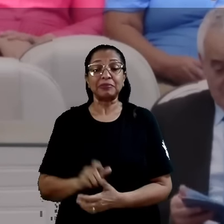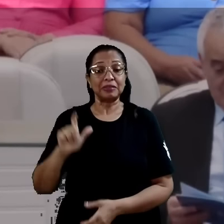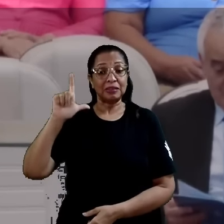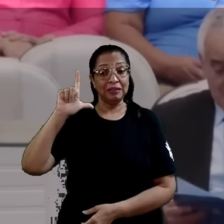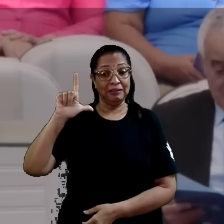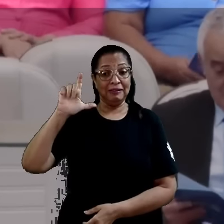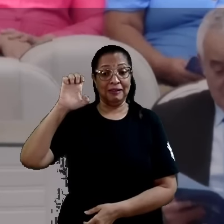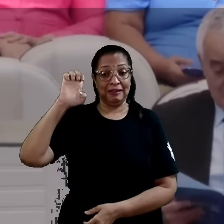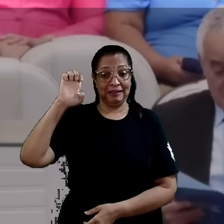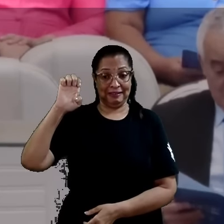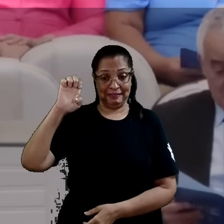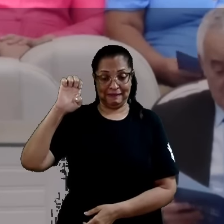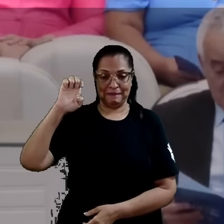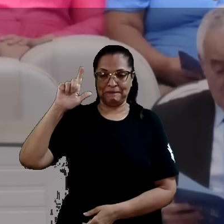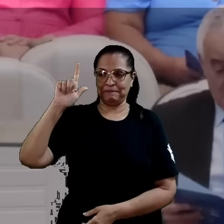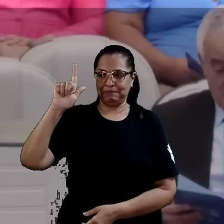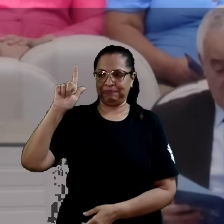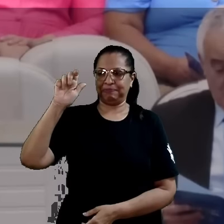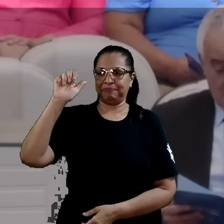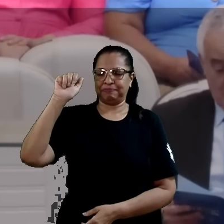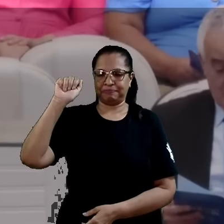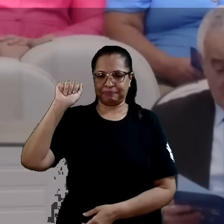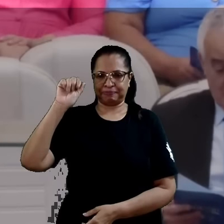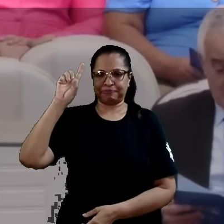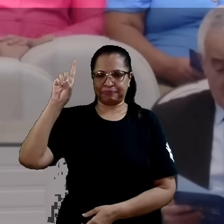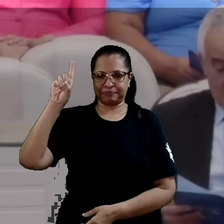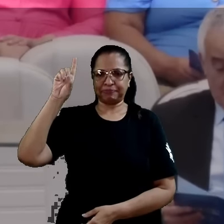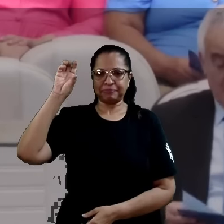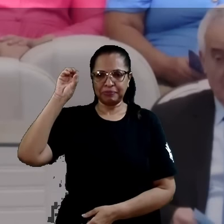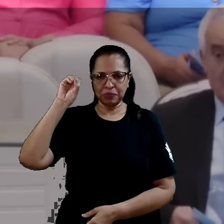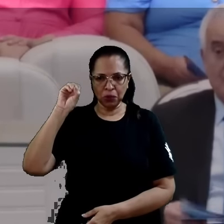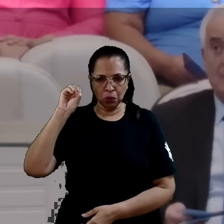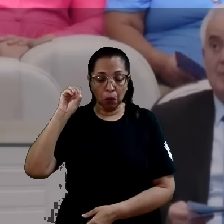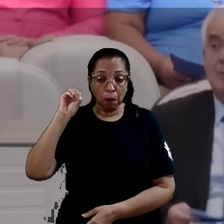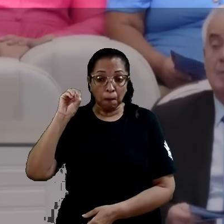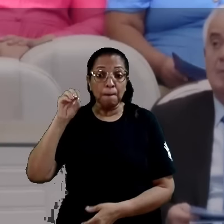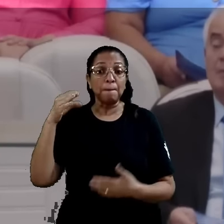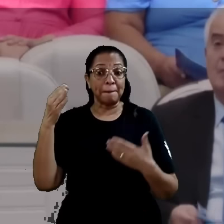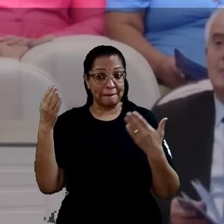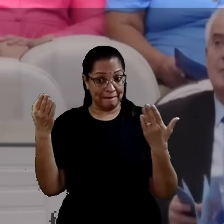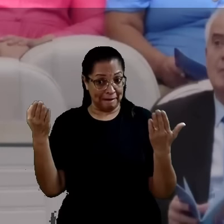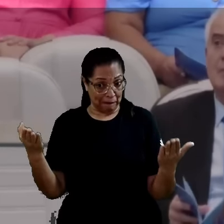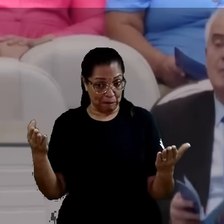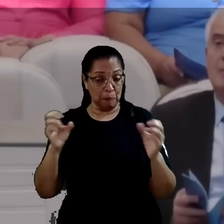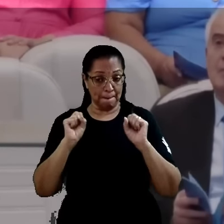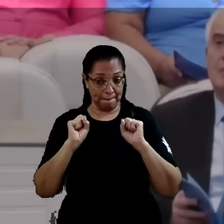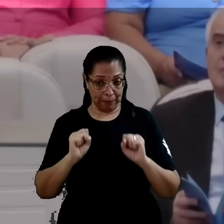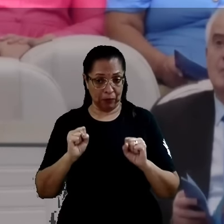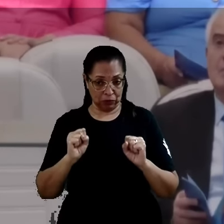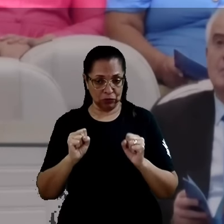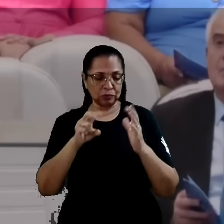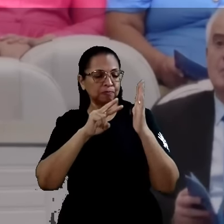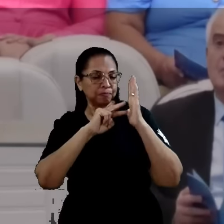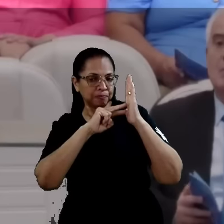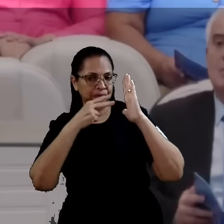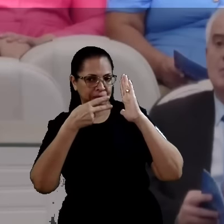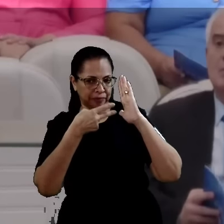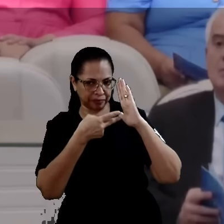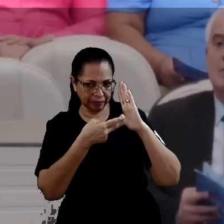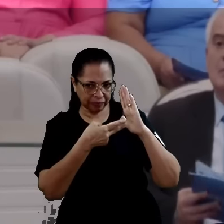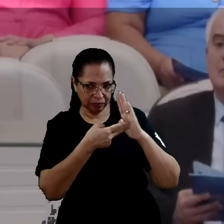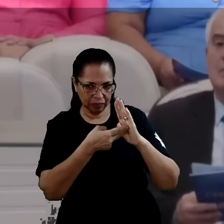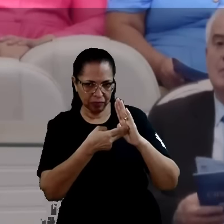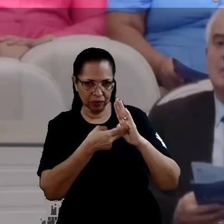ou missão confiada a alguém bem ou missão